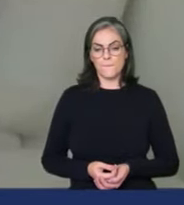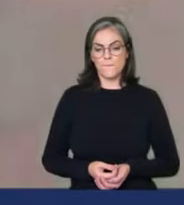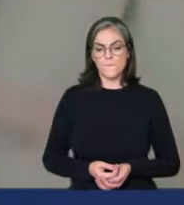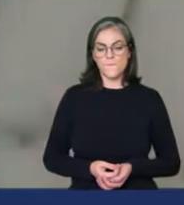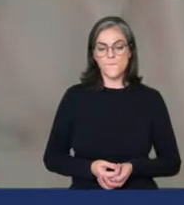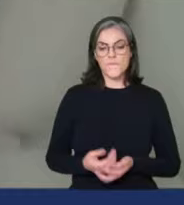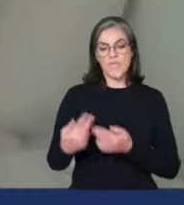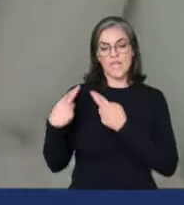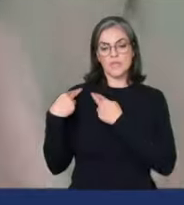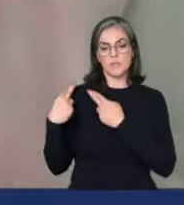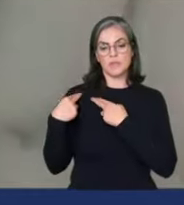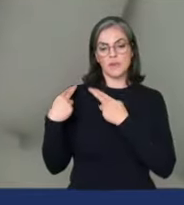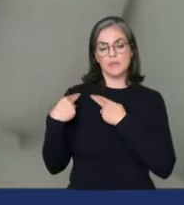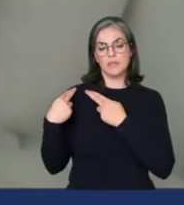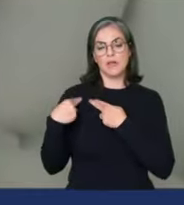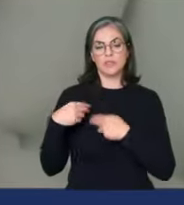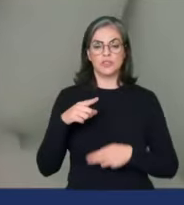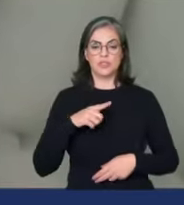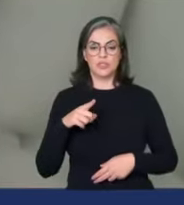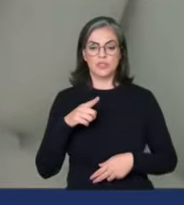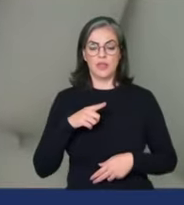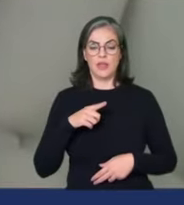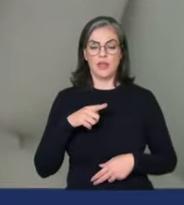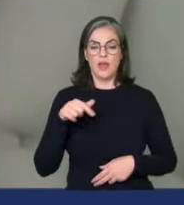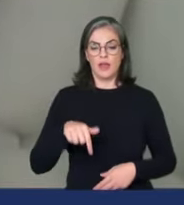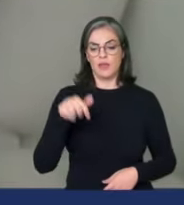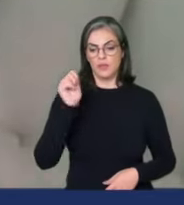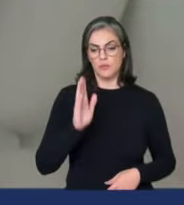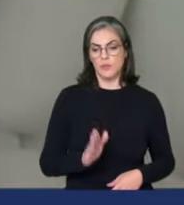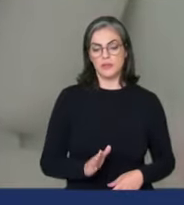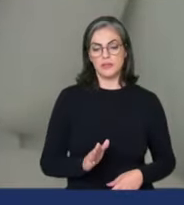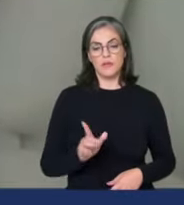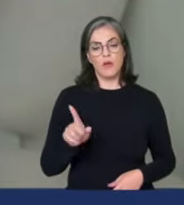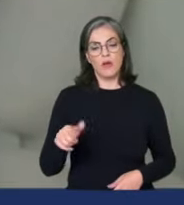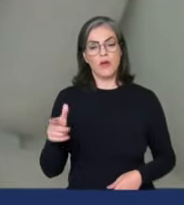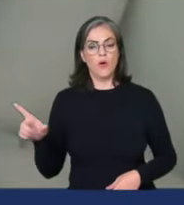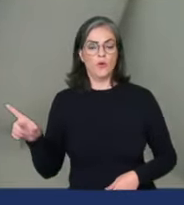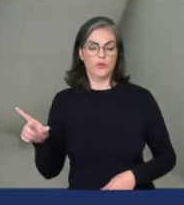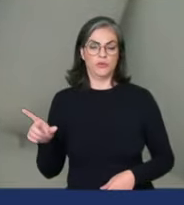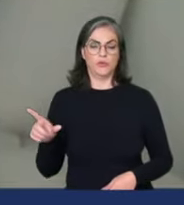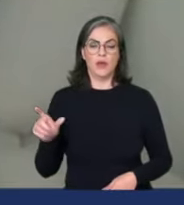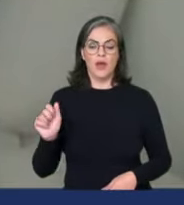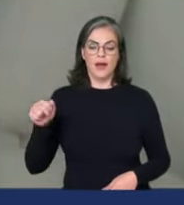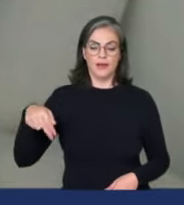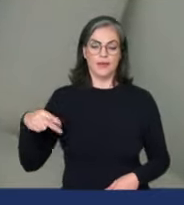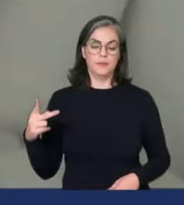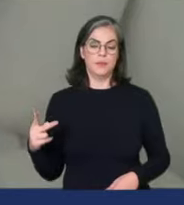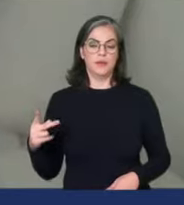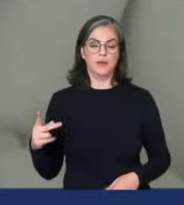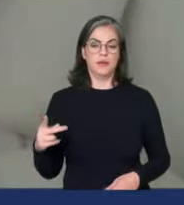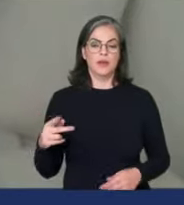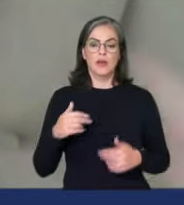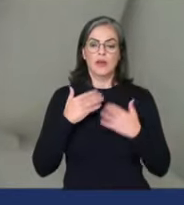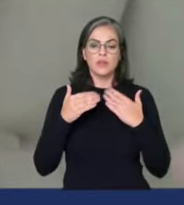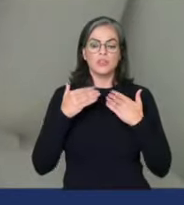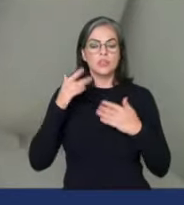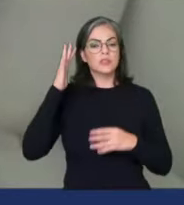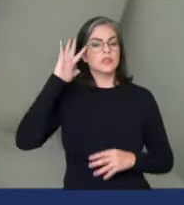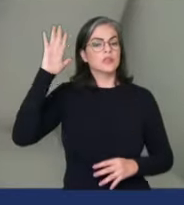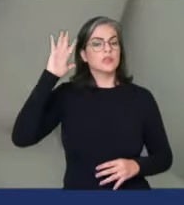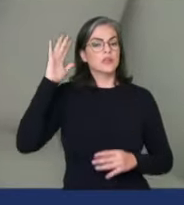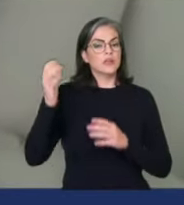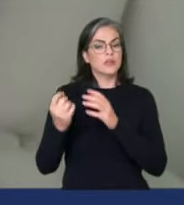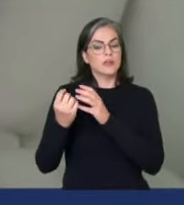a gente cria um mundo paralelo que não existe. É um mundo paralelo de a Petrobras monopolista, antes